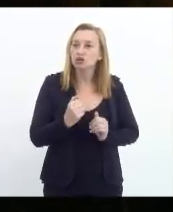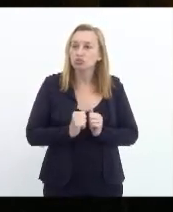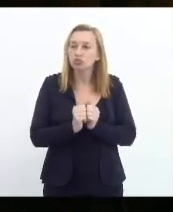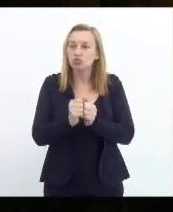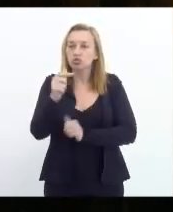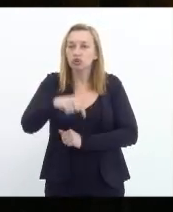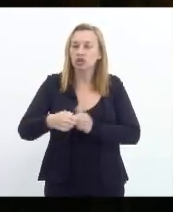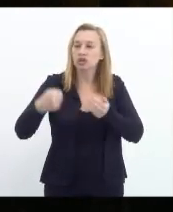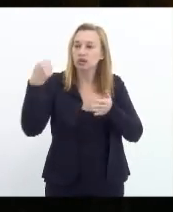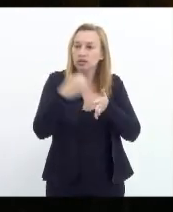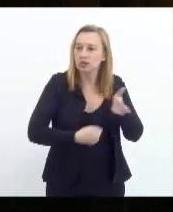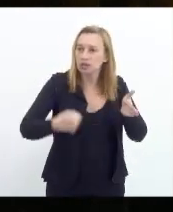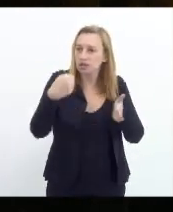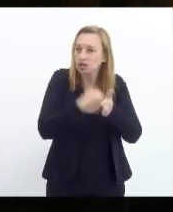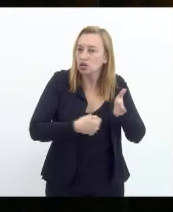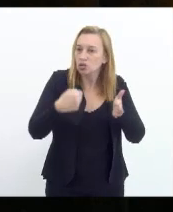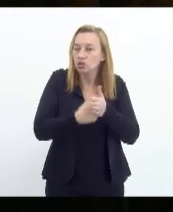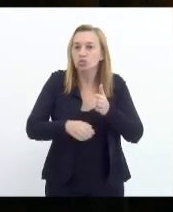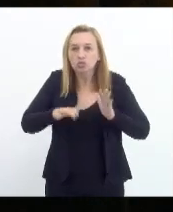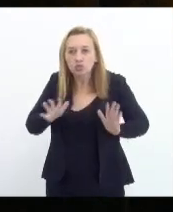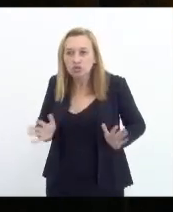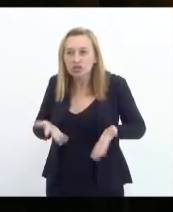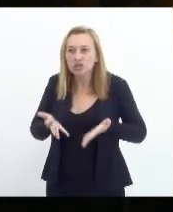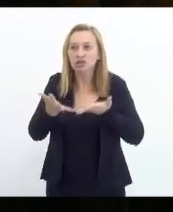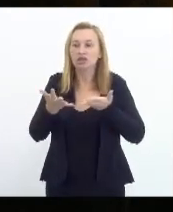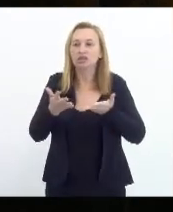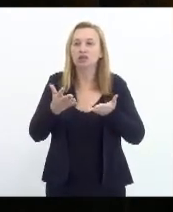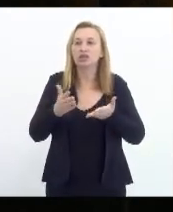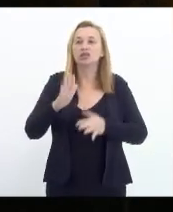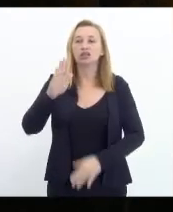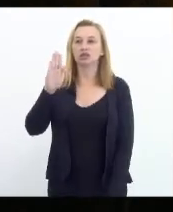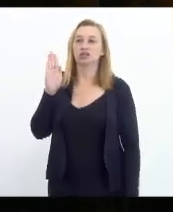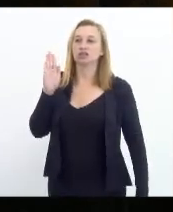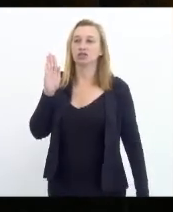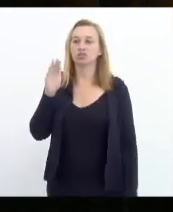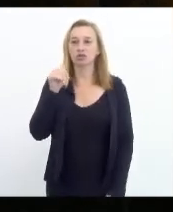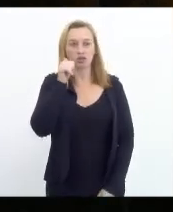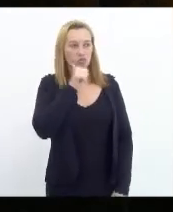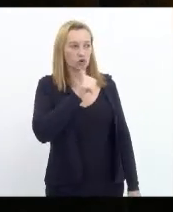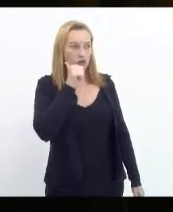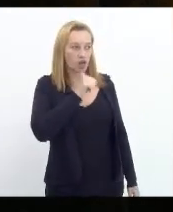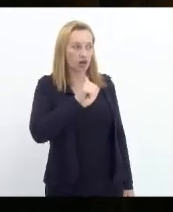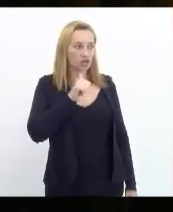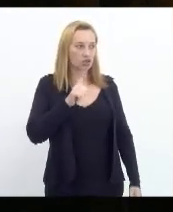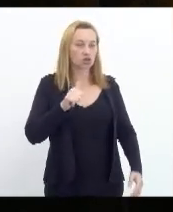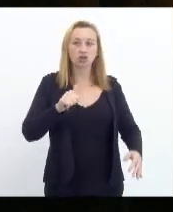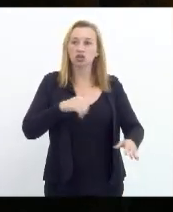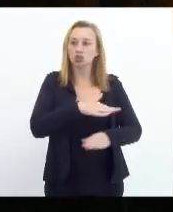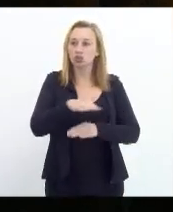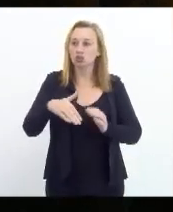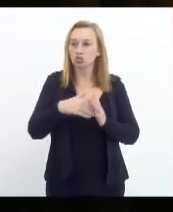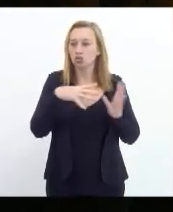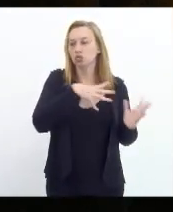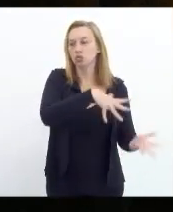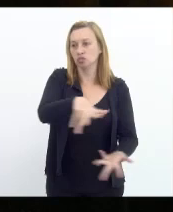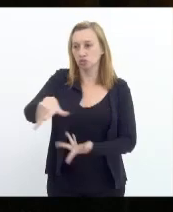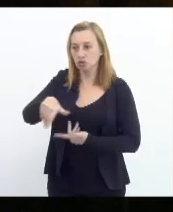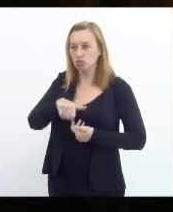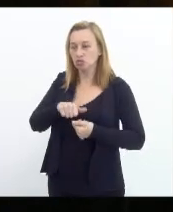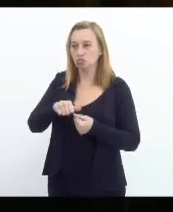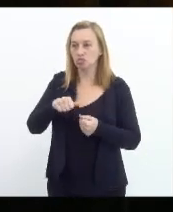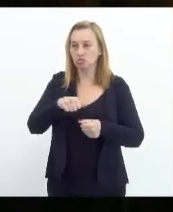desta luta no incentivo de candidaturas femininas o meu afora porque é